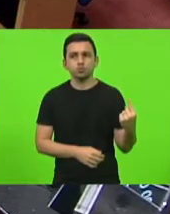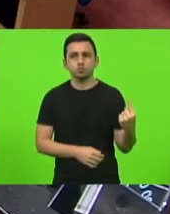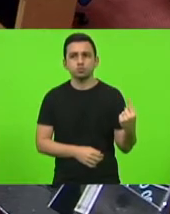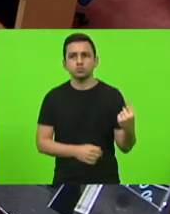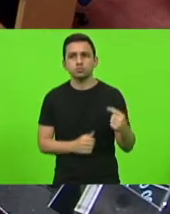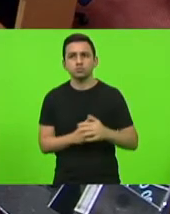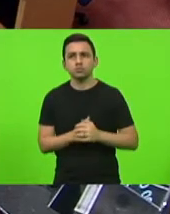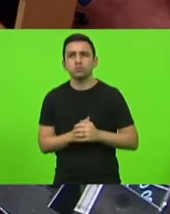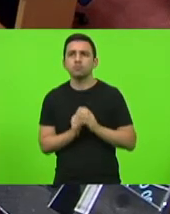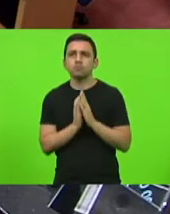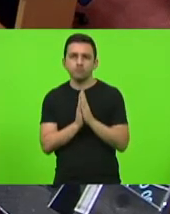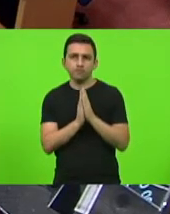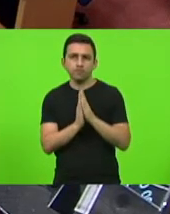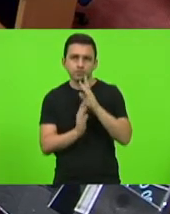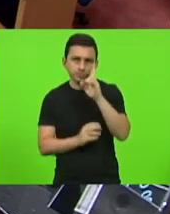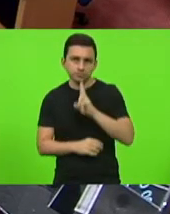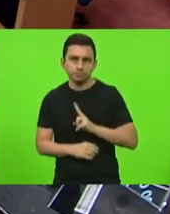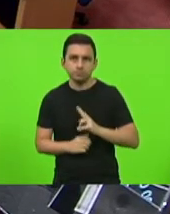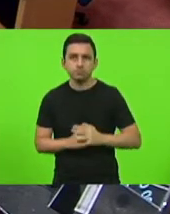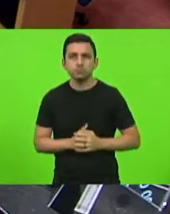Por gentileza, deputado Ivan.